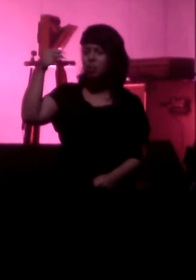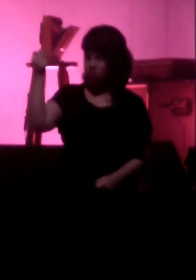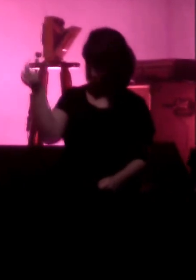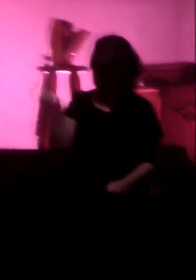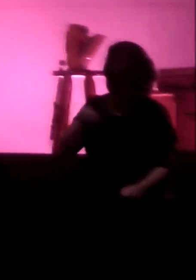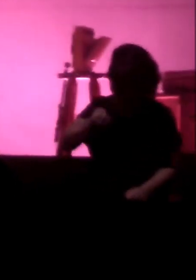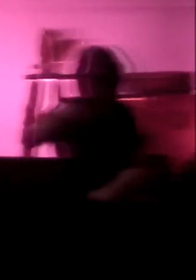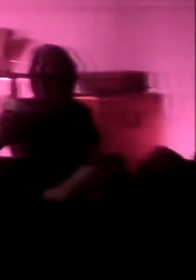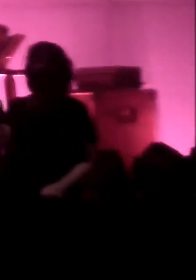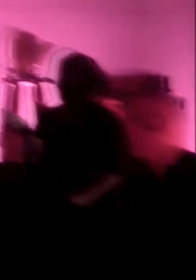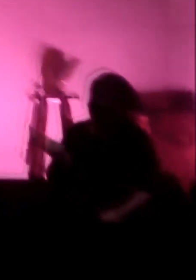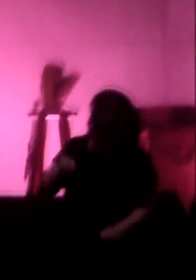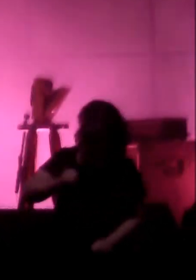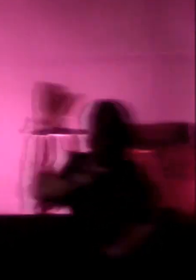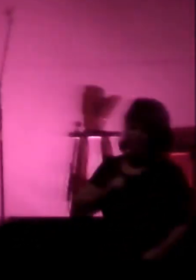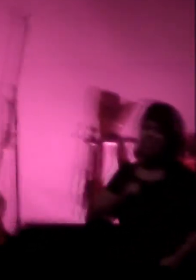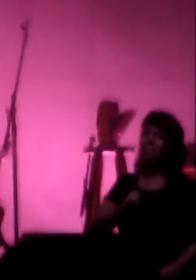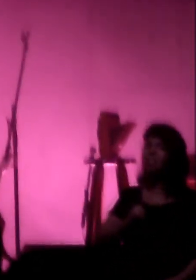ferido,